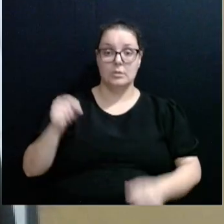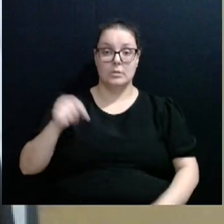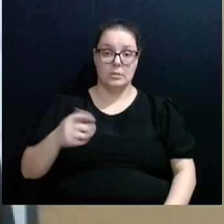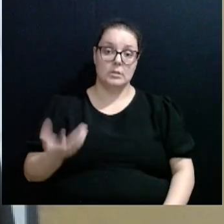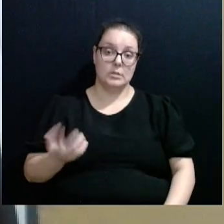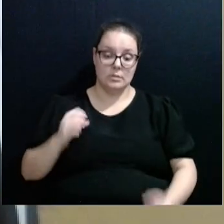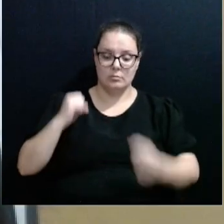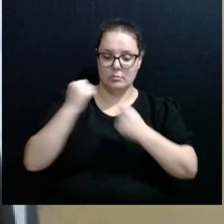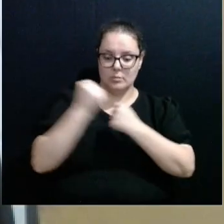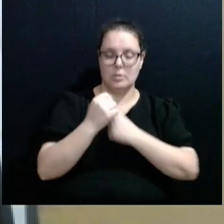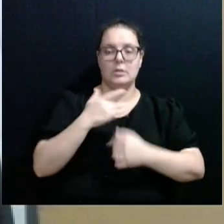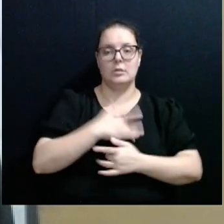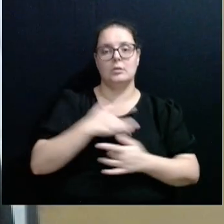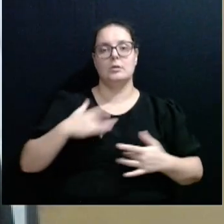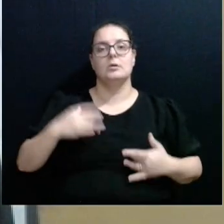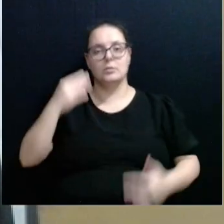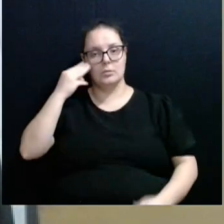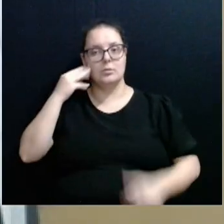saúde mental do trabalhador.